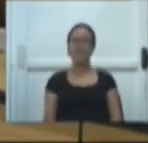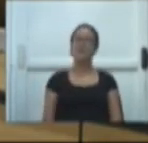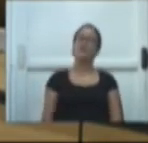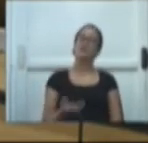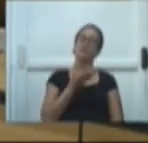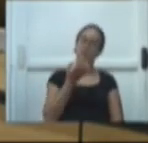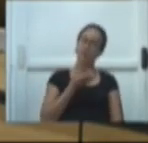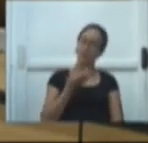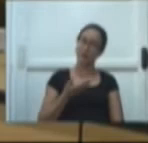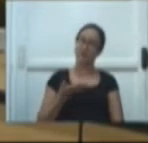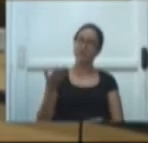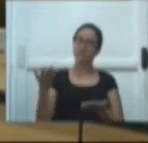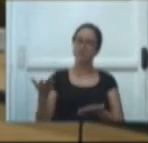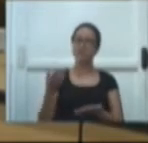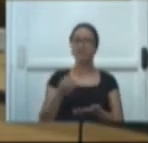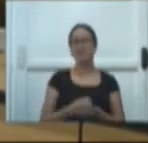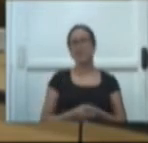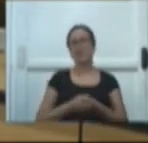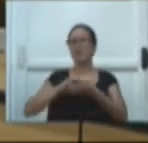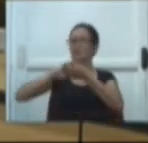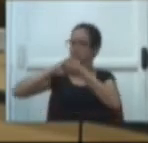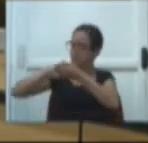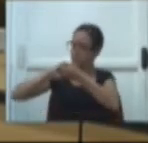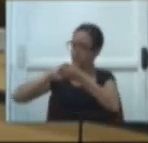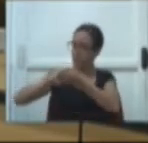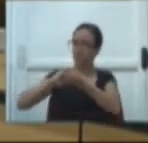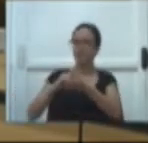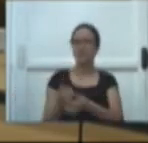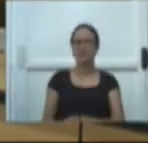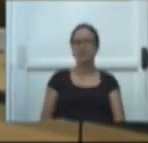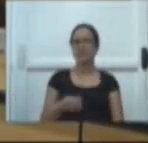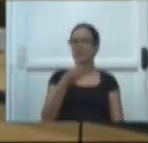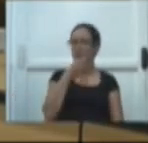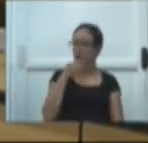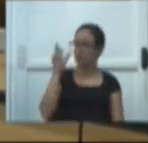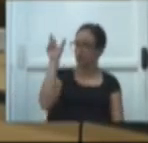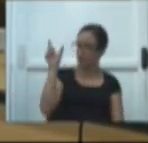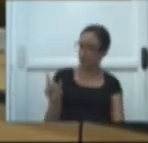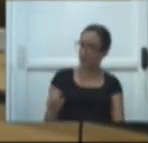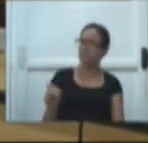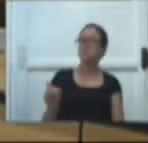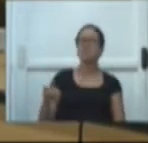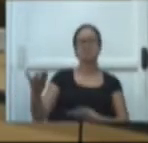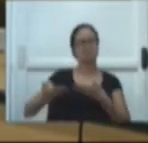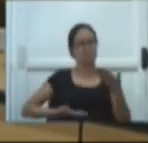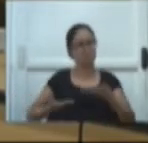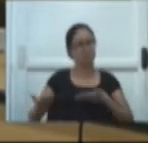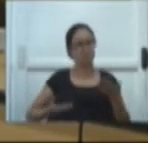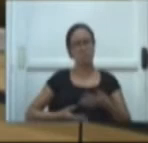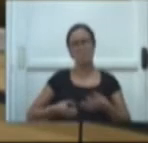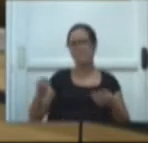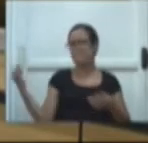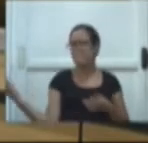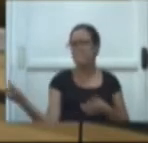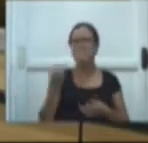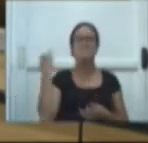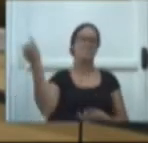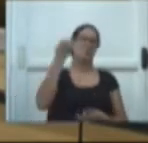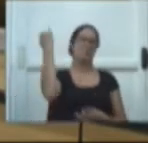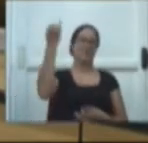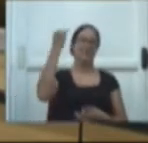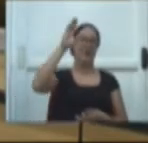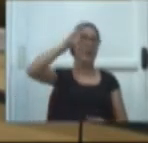cidade. Ricardo de Lima Isaac presta relevantes serviços ao município, principalmente na